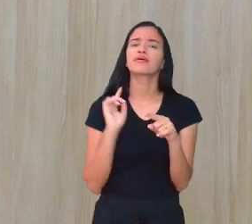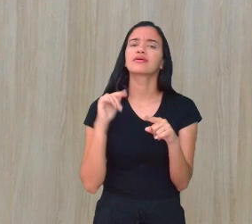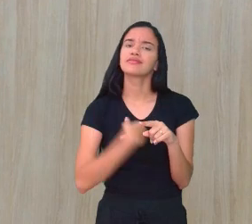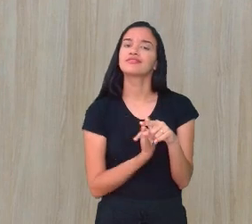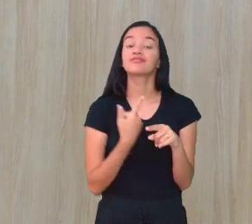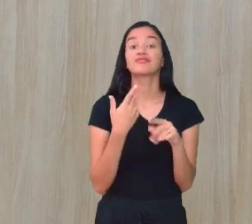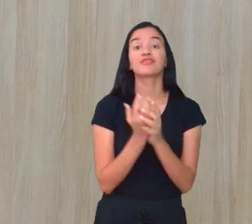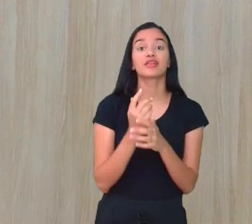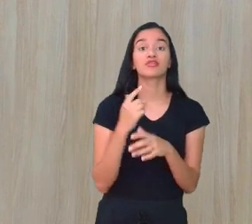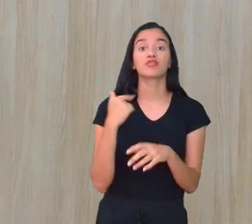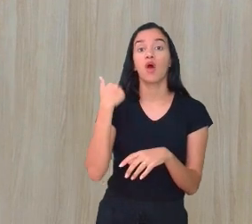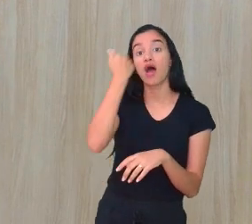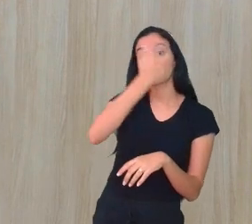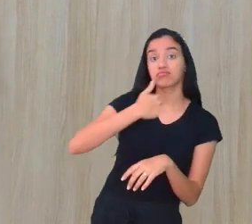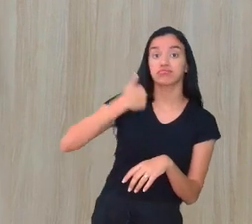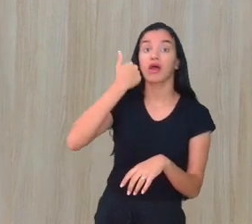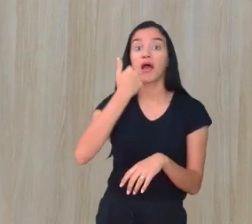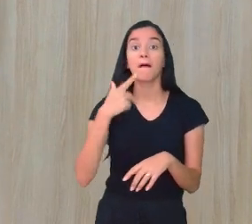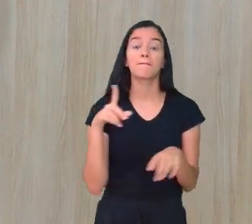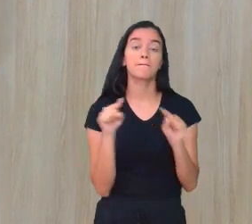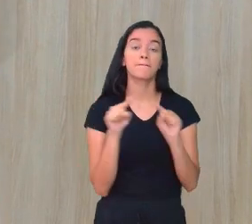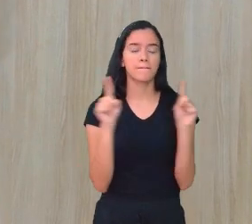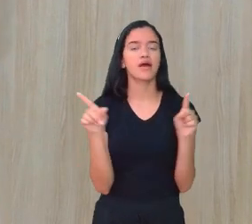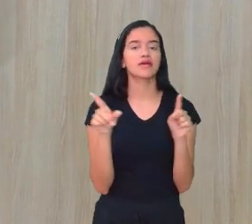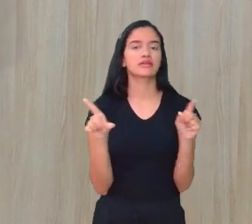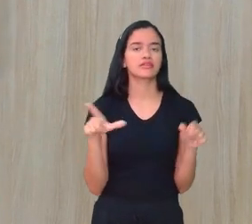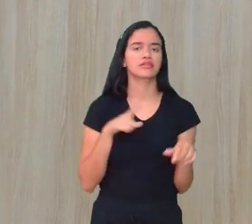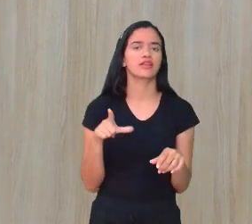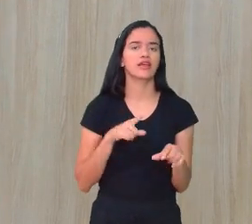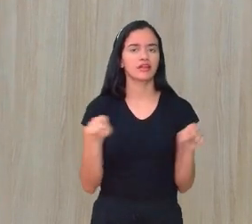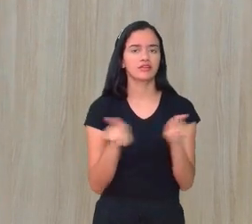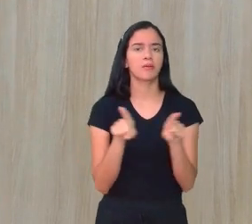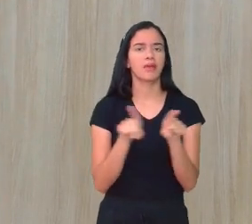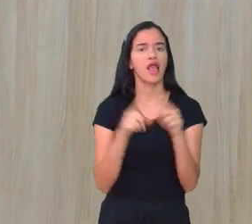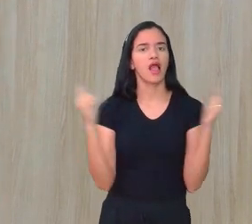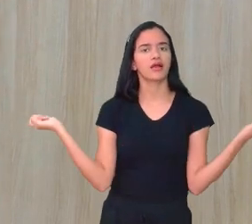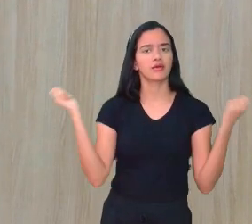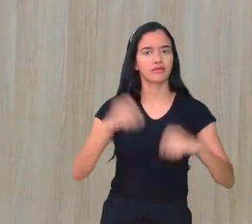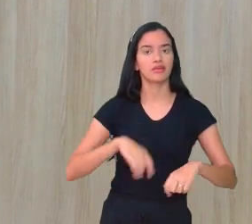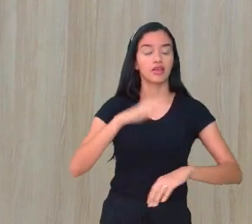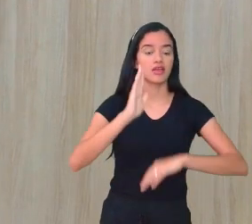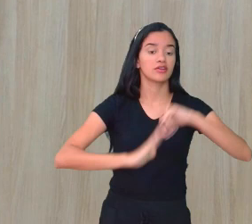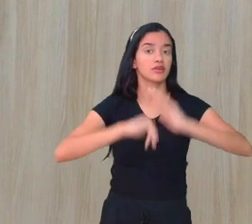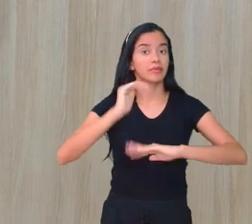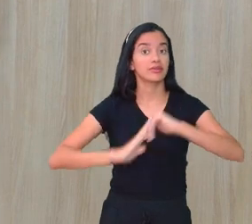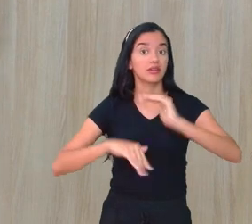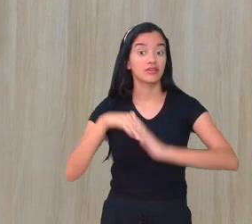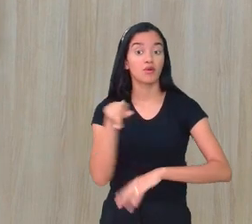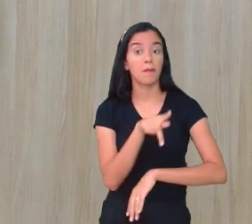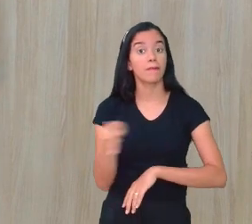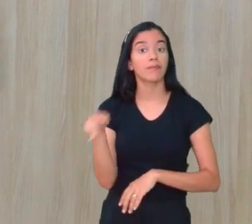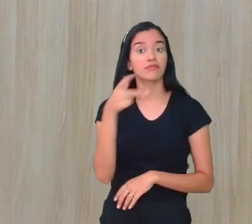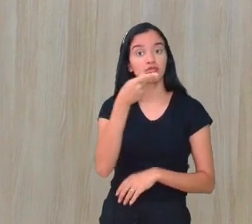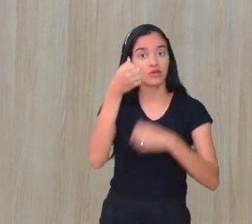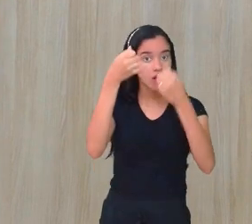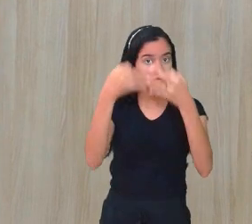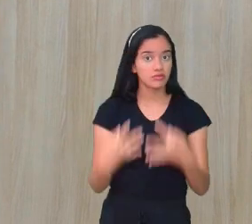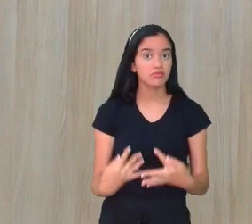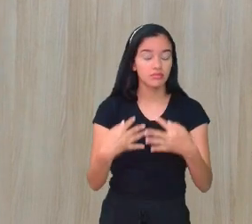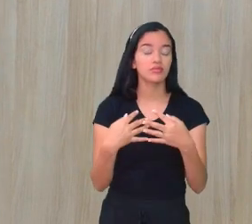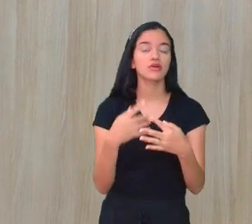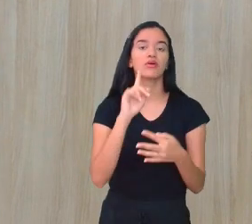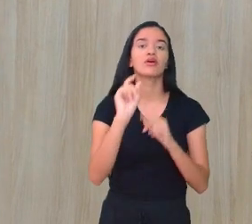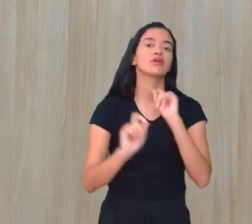da estética, mas a gente tem também essas capacidades aí e essas habilidades, como a professora Cláudia falou, que são